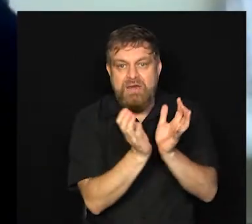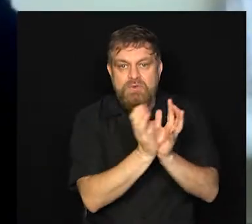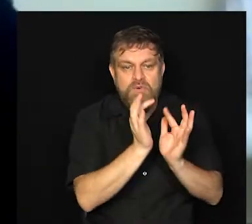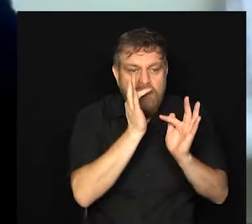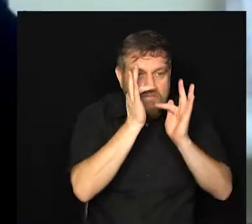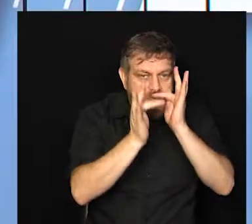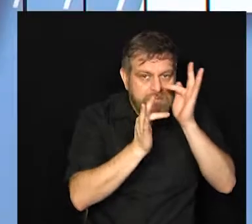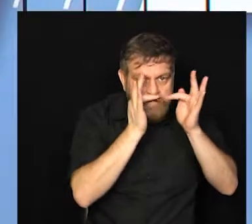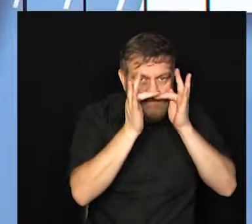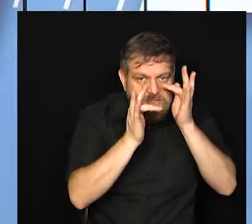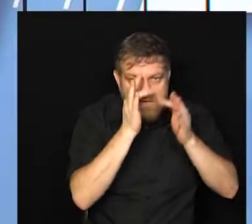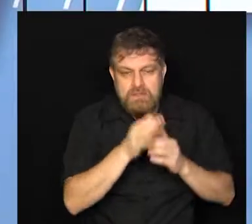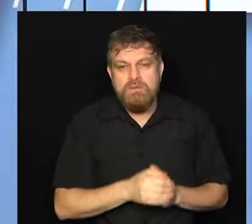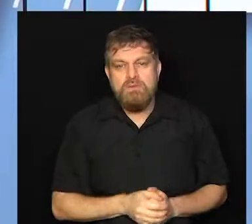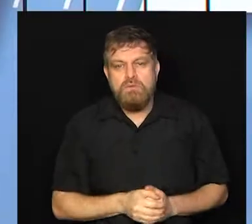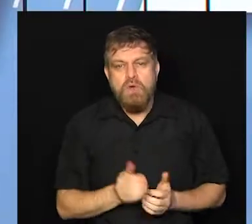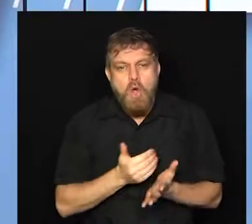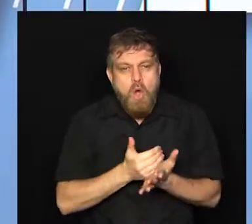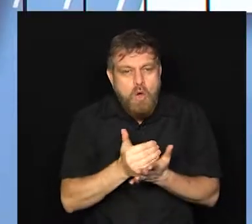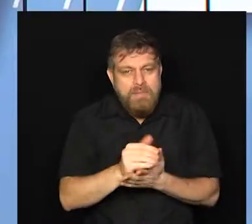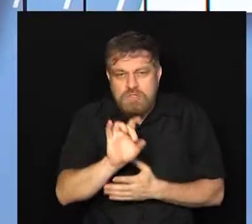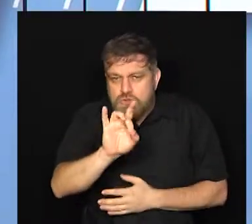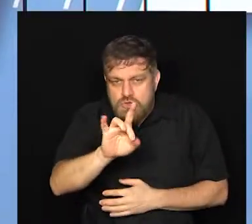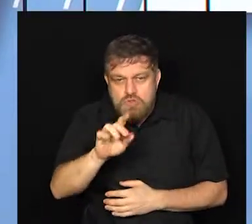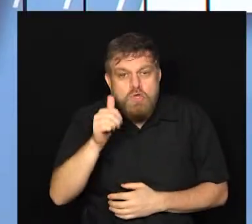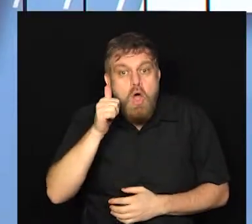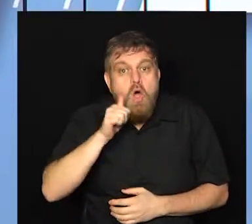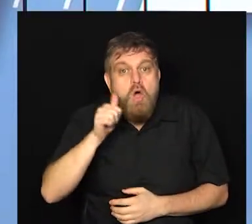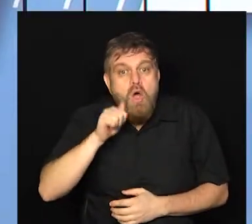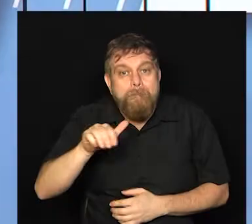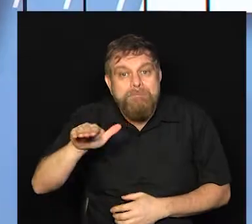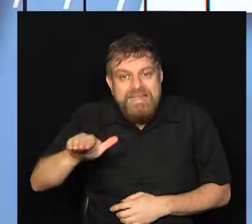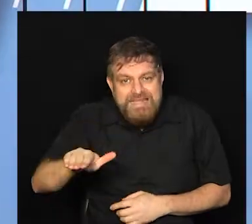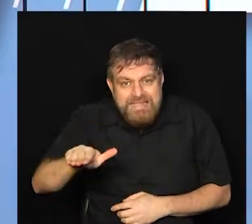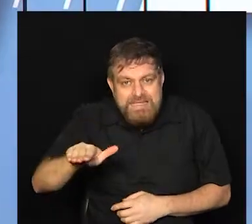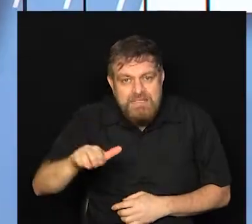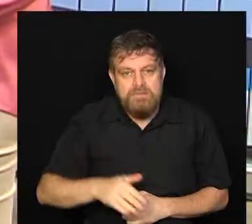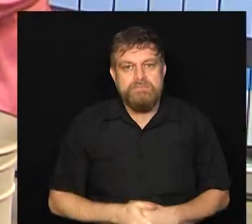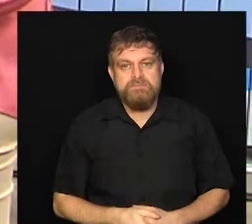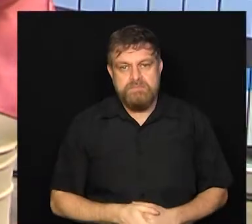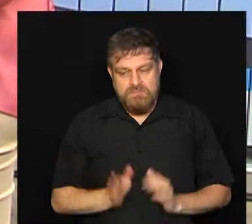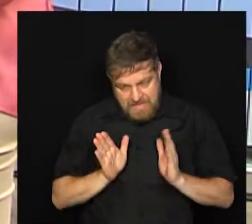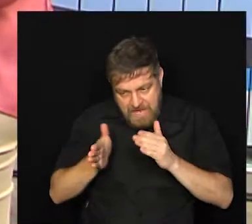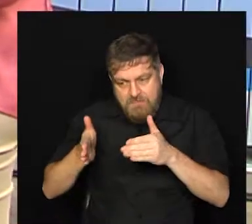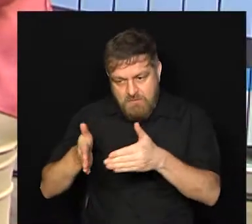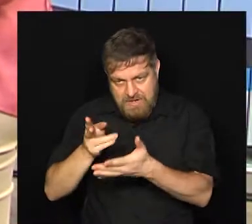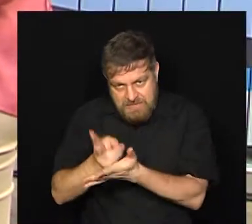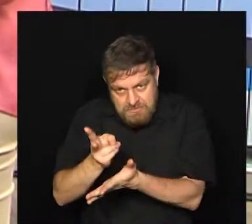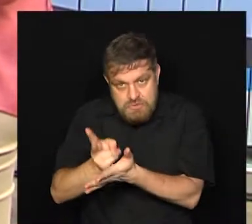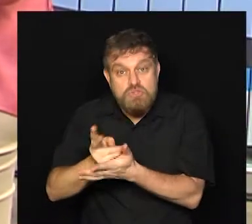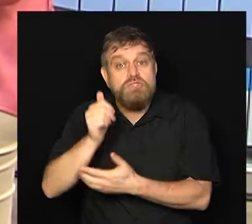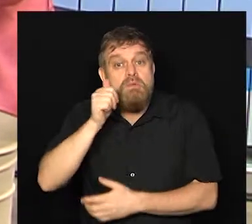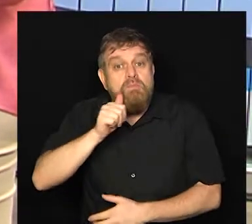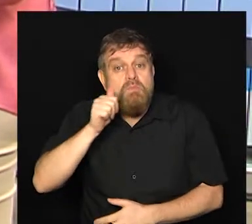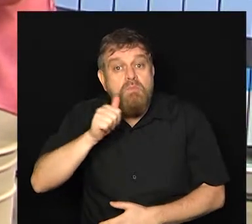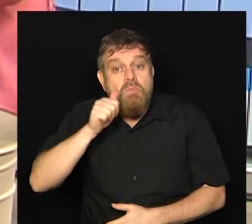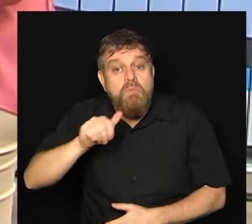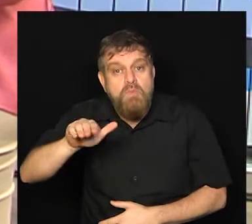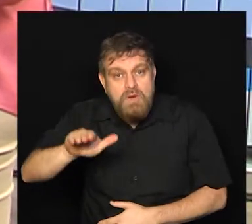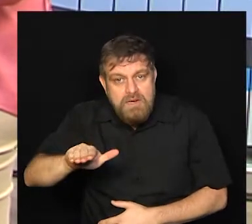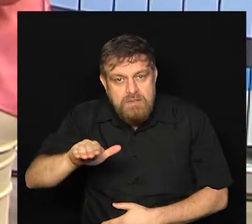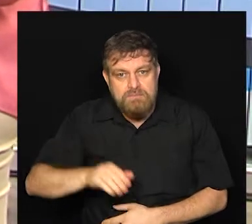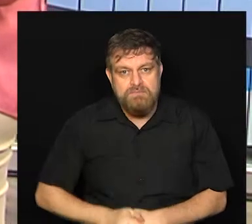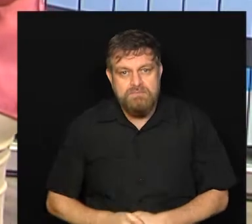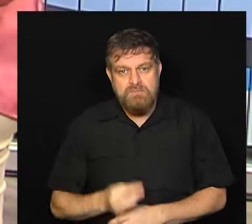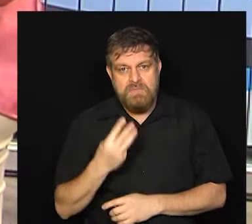meninas. A princípio era só para meninas, né, o trabalho, era voltado só para mulheres, né?